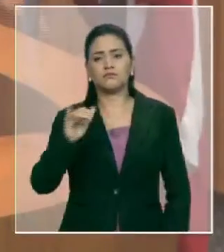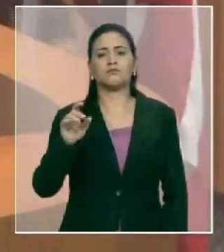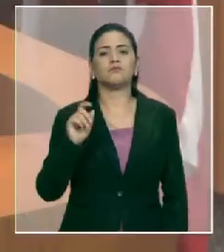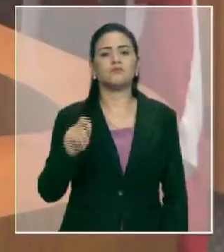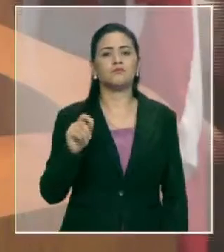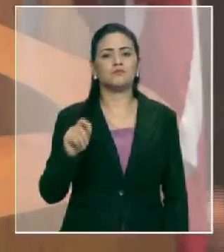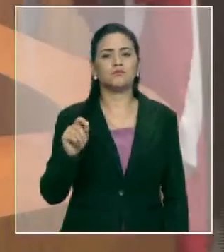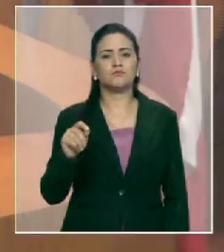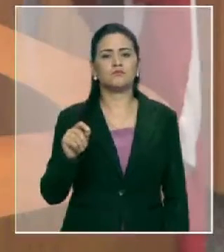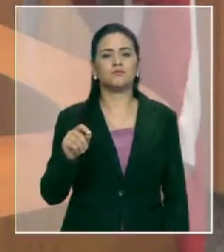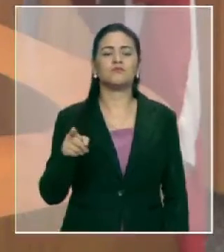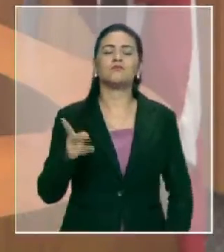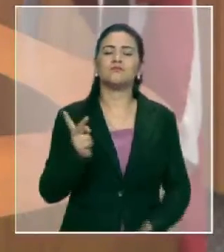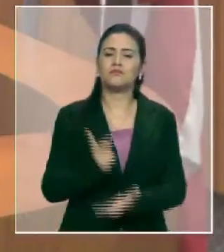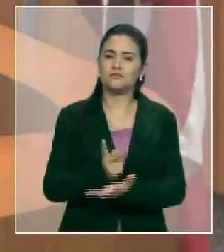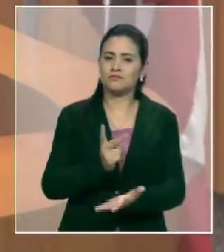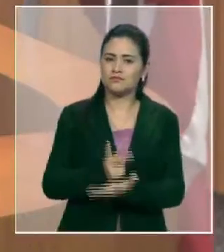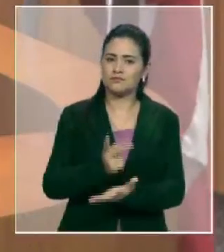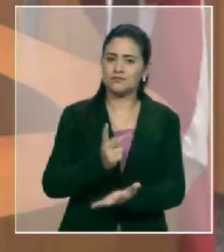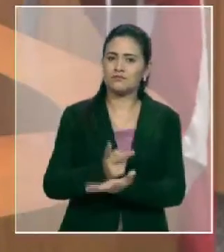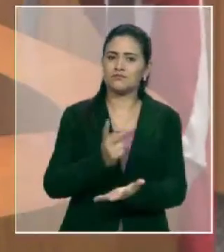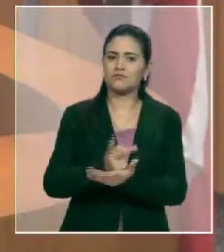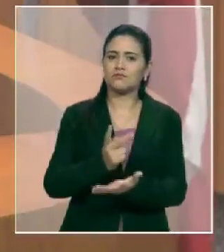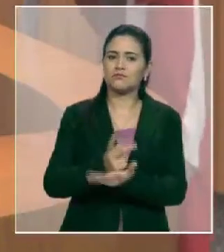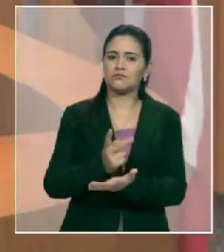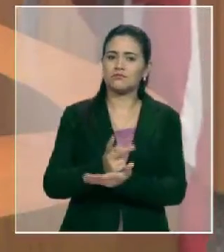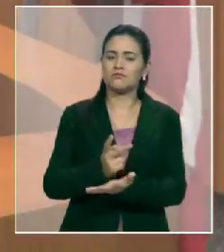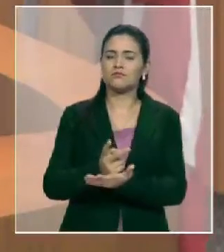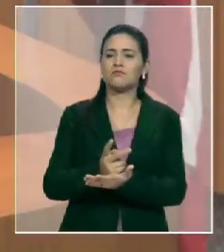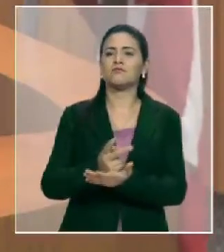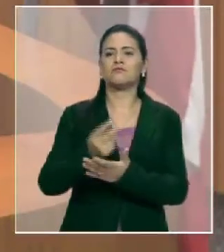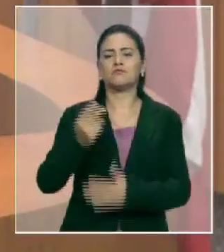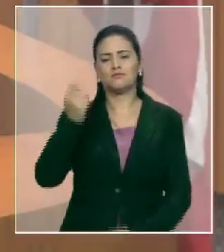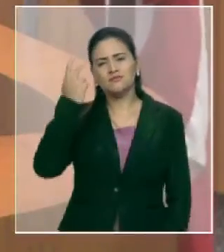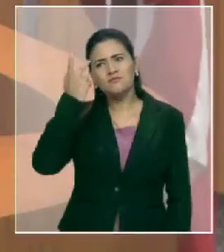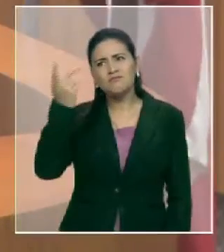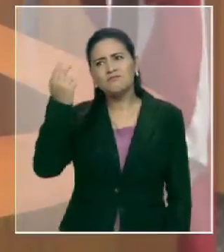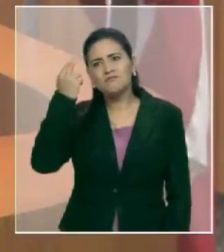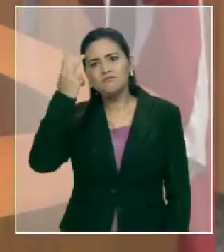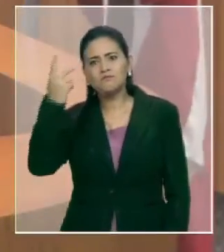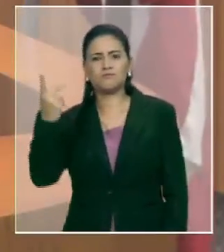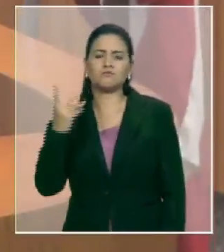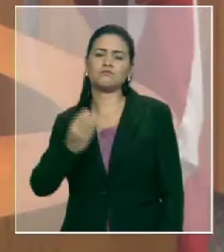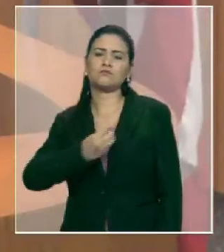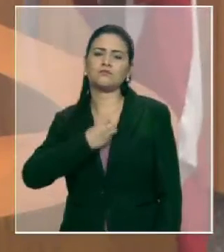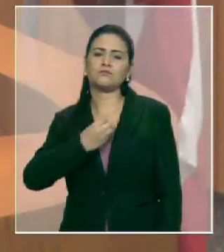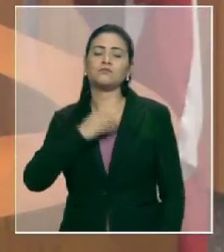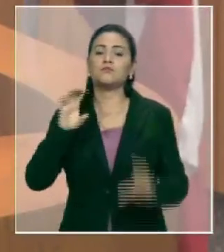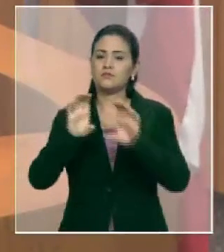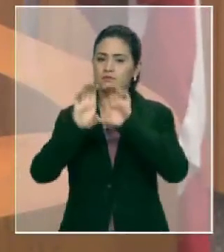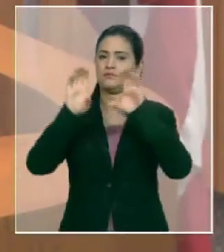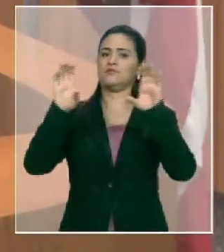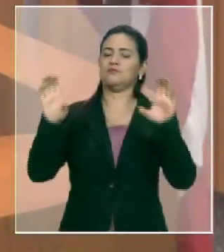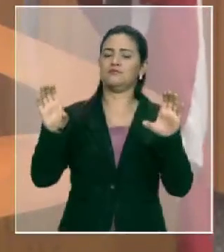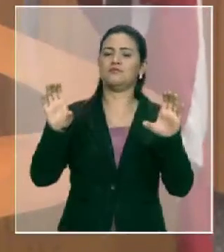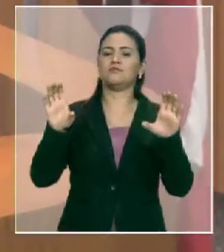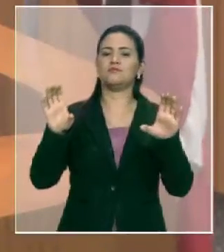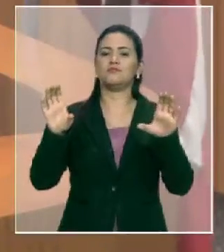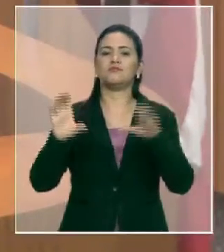ela continuará fazendo história no andar de cima, porque com a sua capacidade brilhante